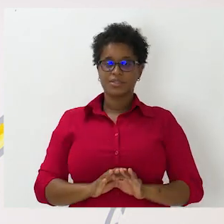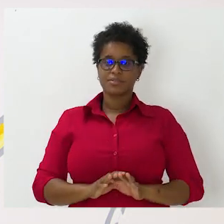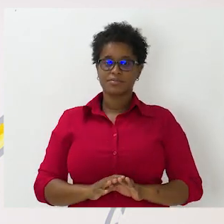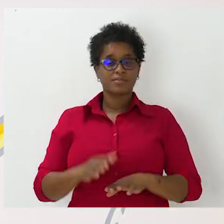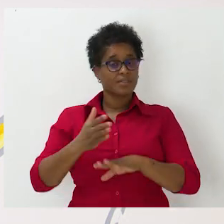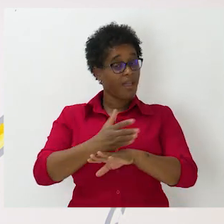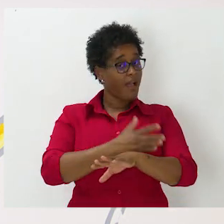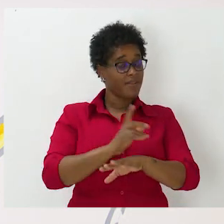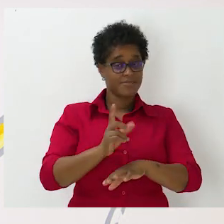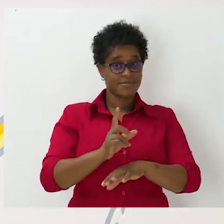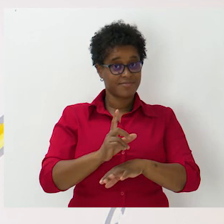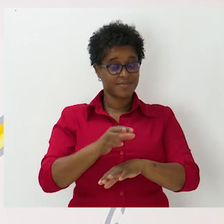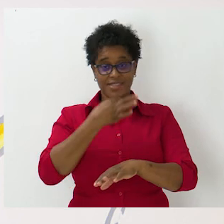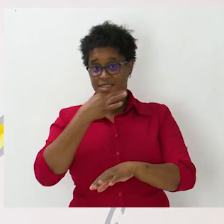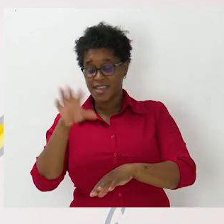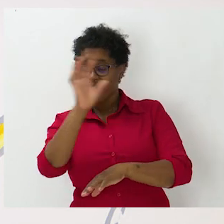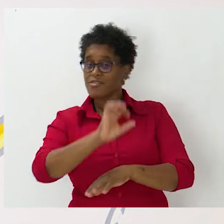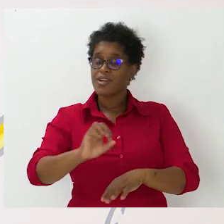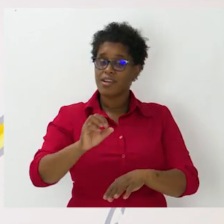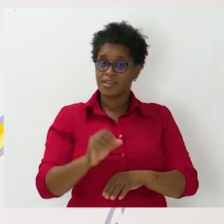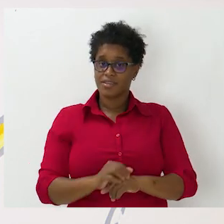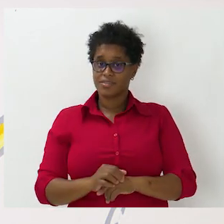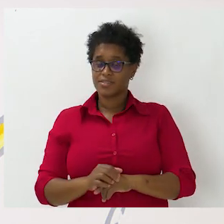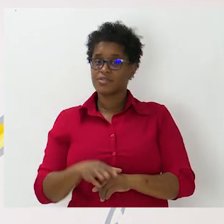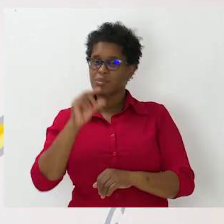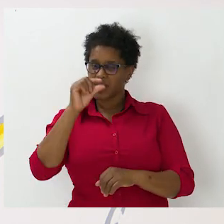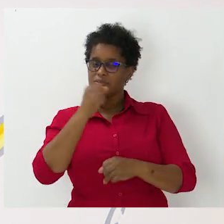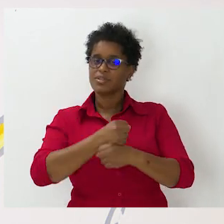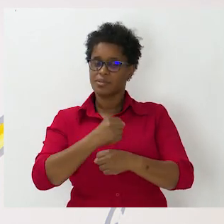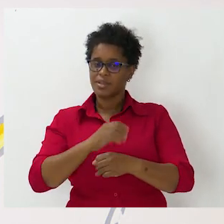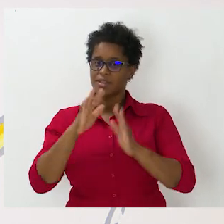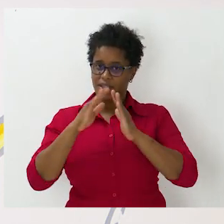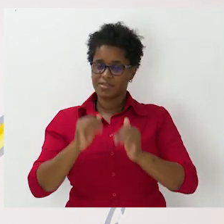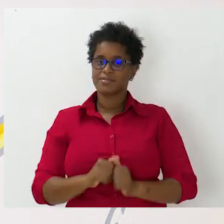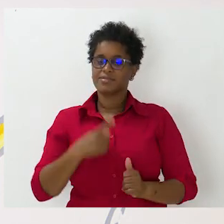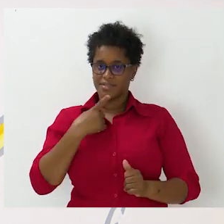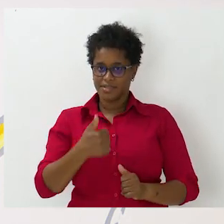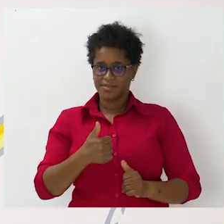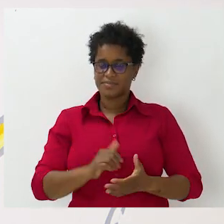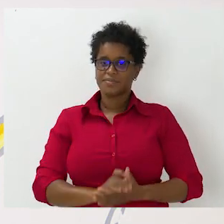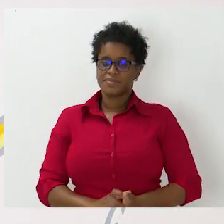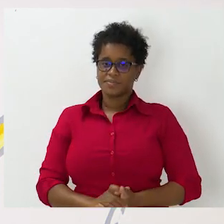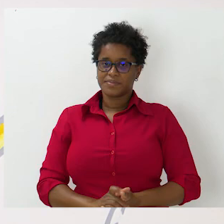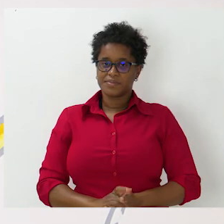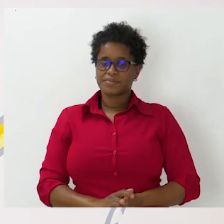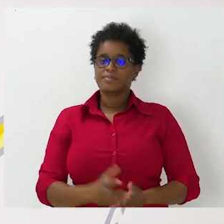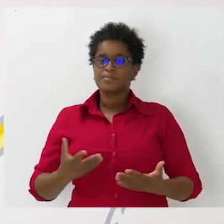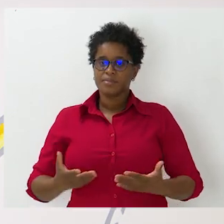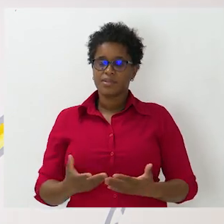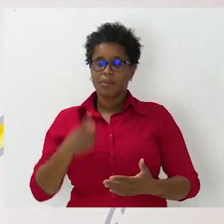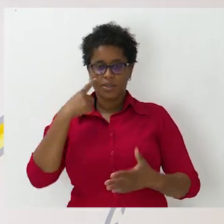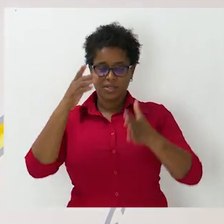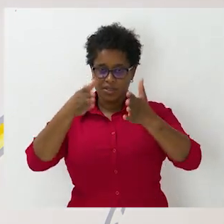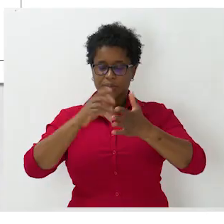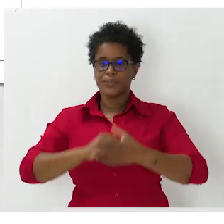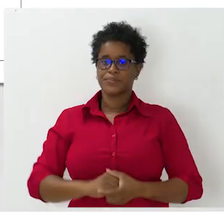sem antes deixar-vos um pequeno exercício. Tá bom? Então, portanto, preste atenção.